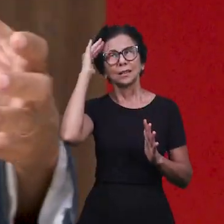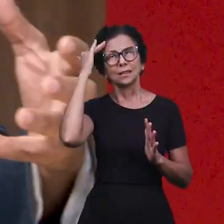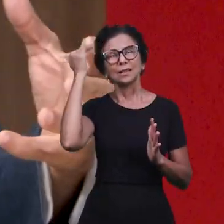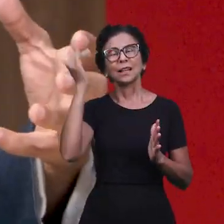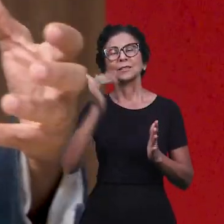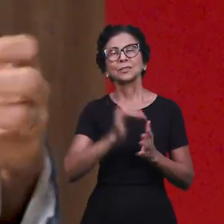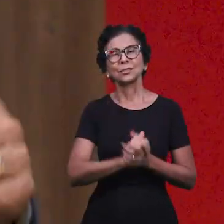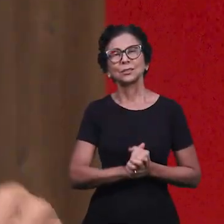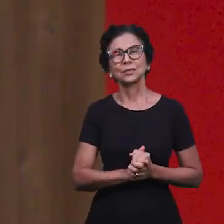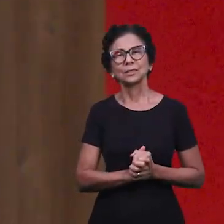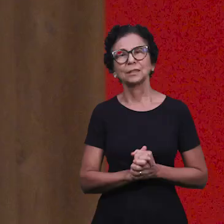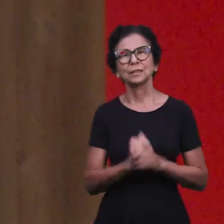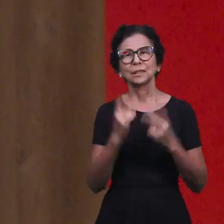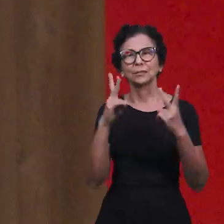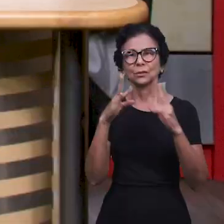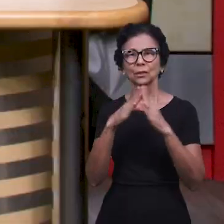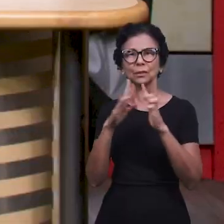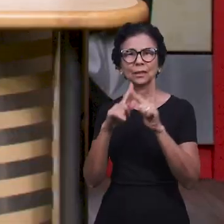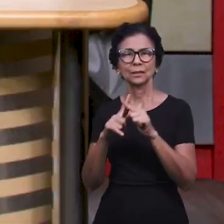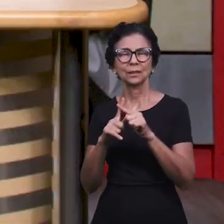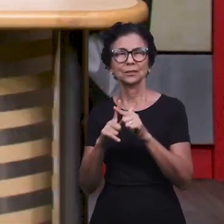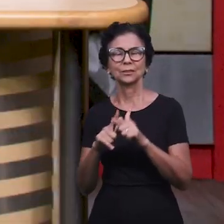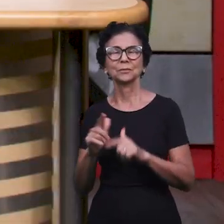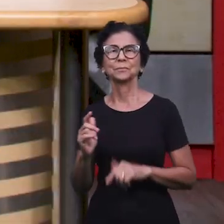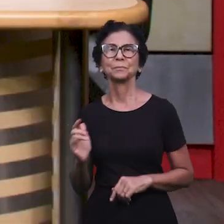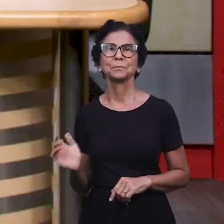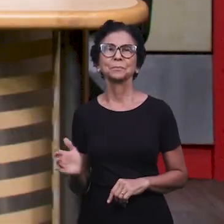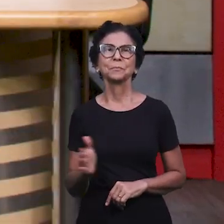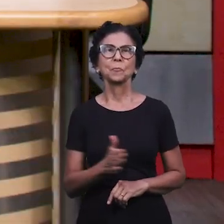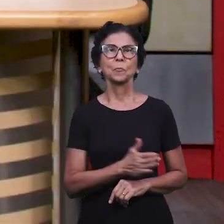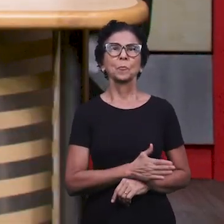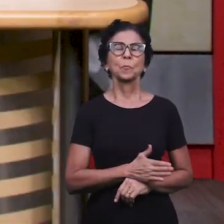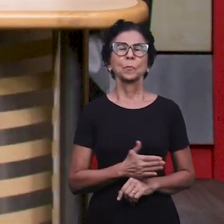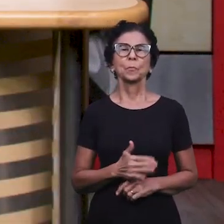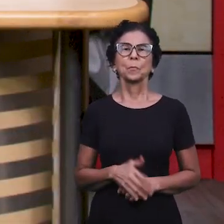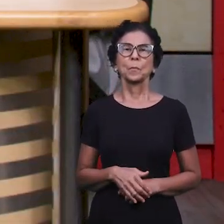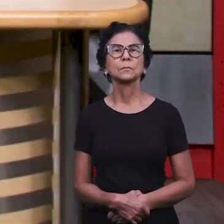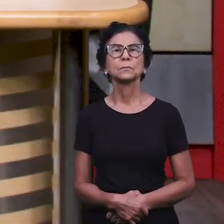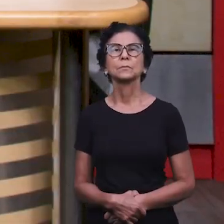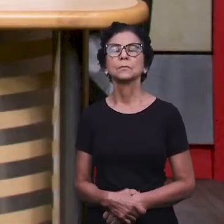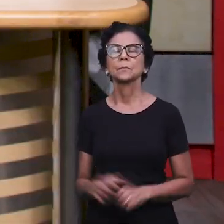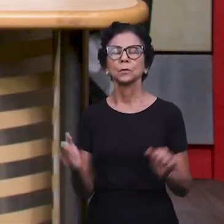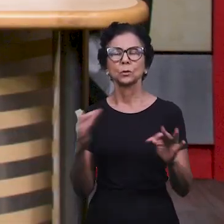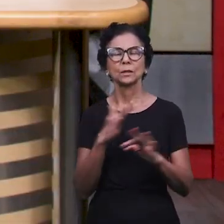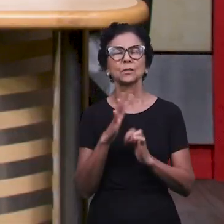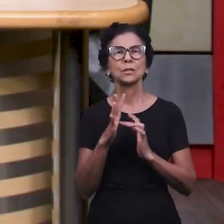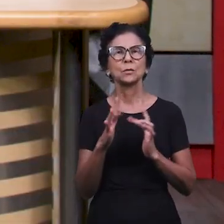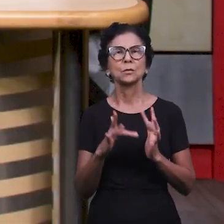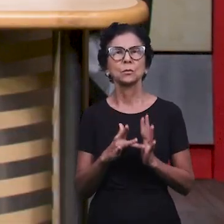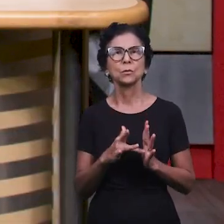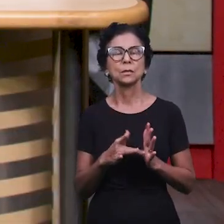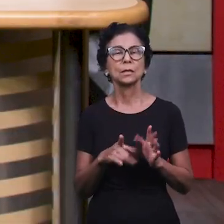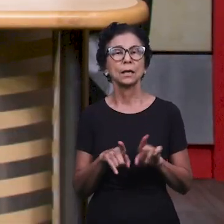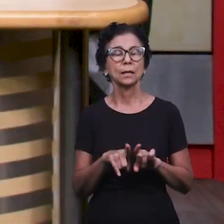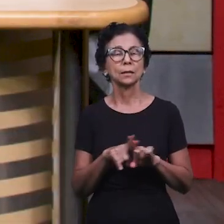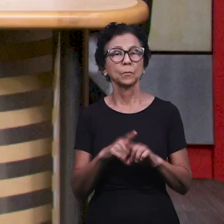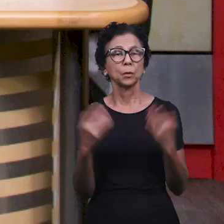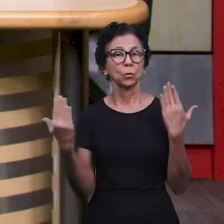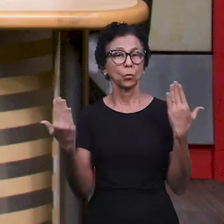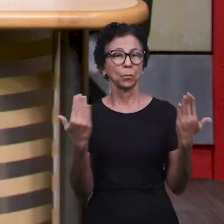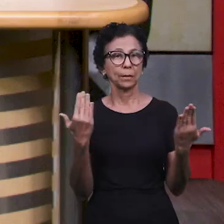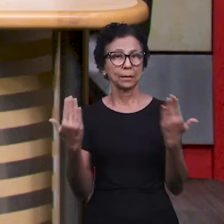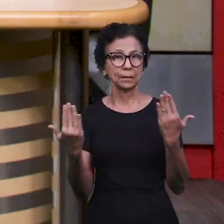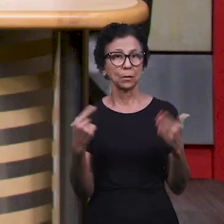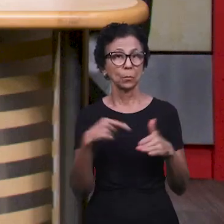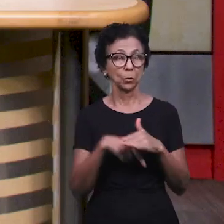nesta hora final que nós estamos vivendo. Glória a Jesus. E se há um paralelo muito profundo nesse aspecto, é que quando o texto fala em